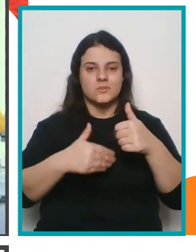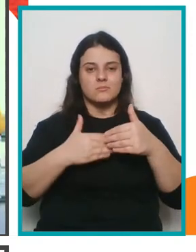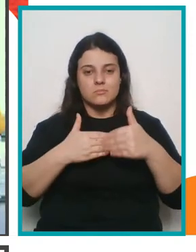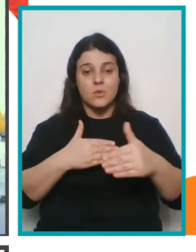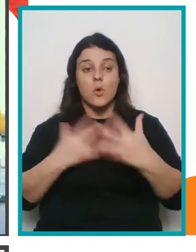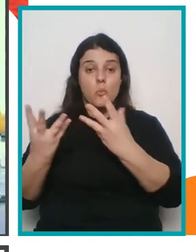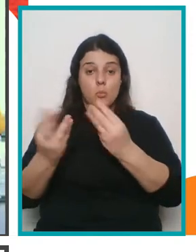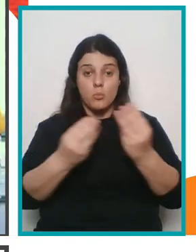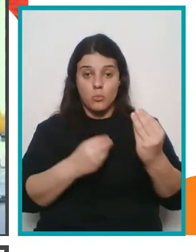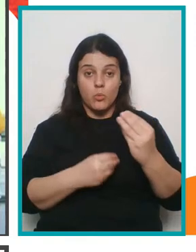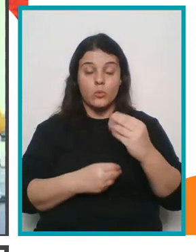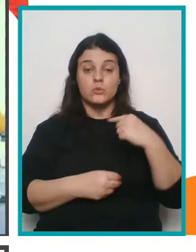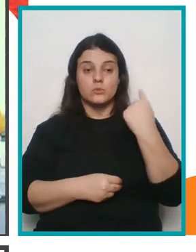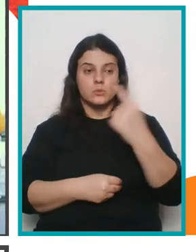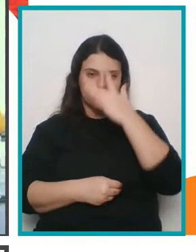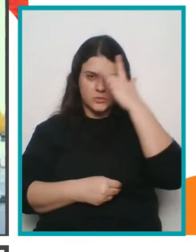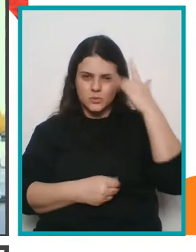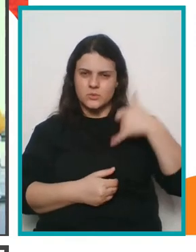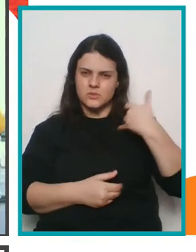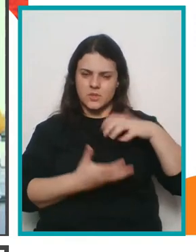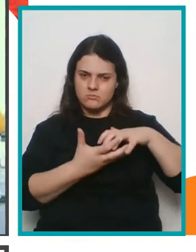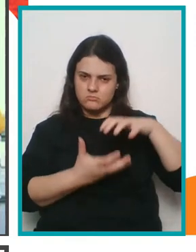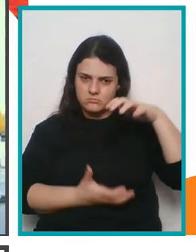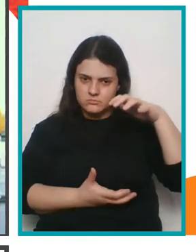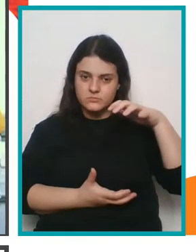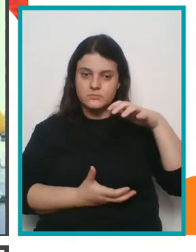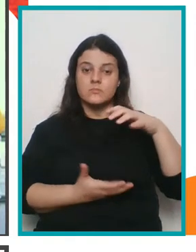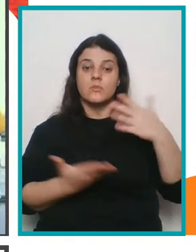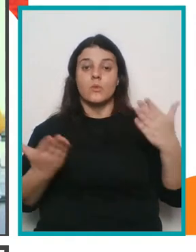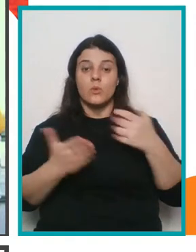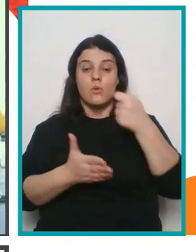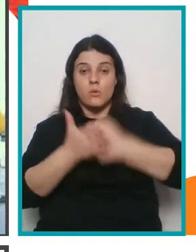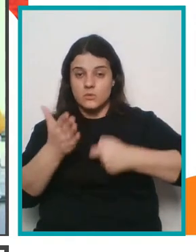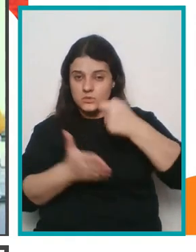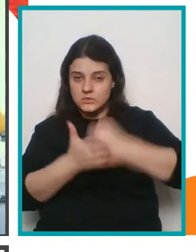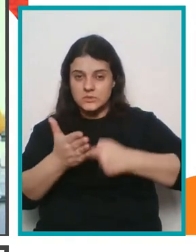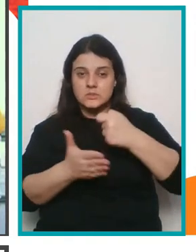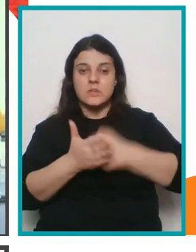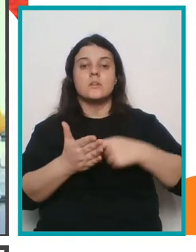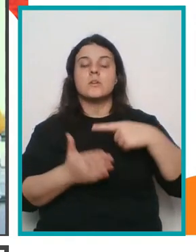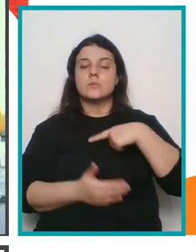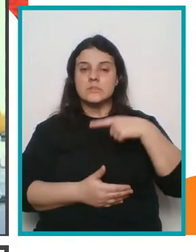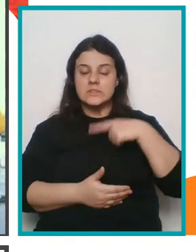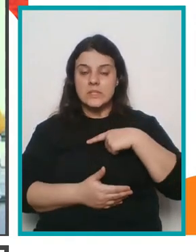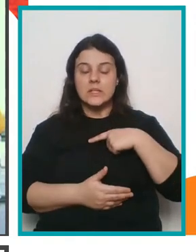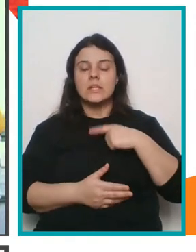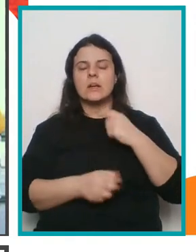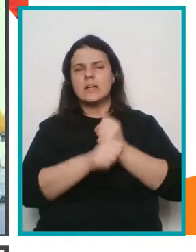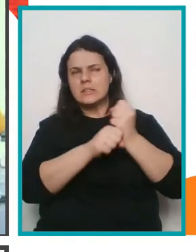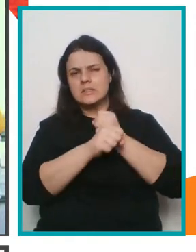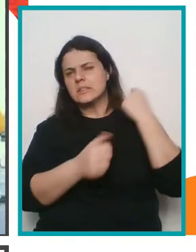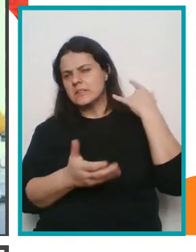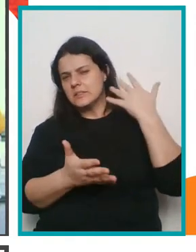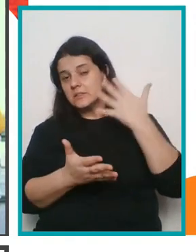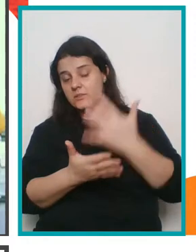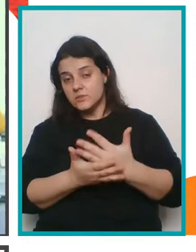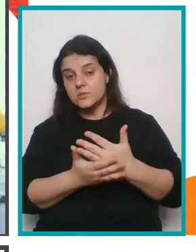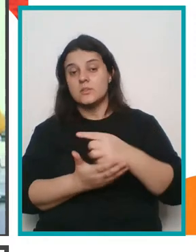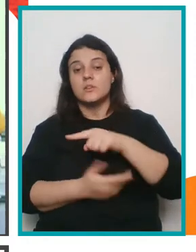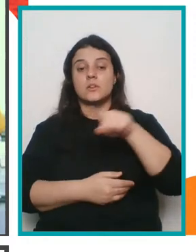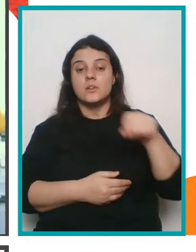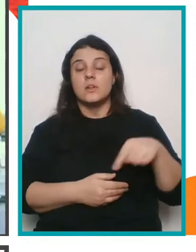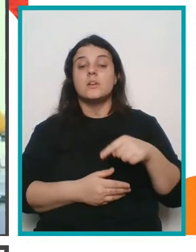estão indo para um outro plano espiritual, e agora chegou a hora de nós, como juventudes,